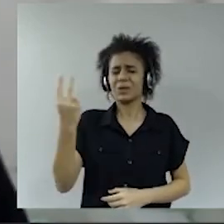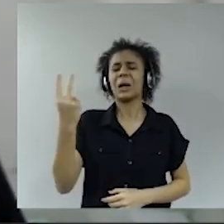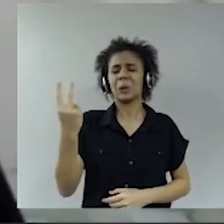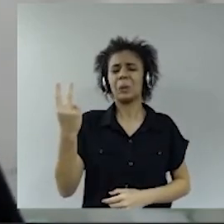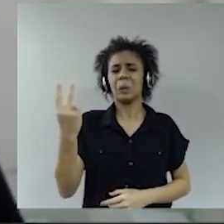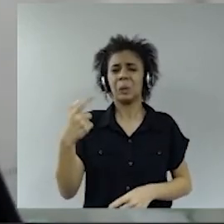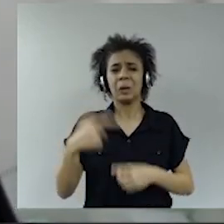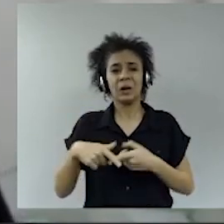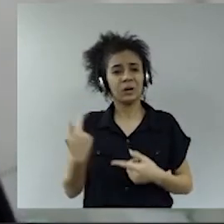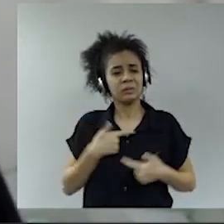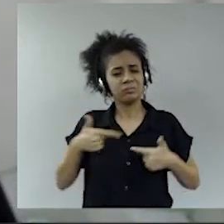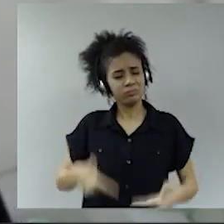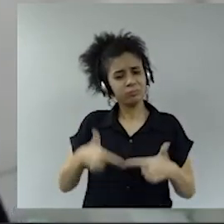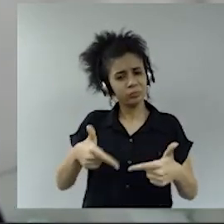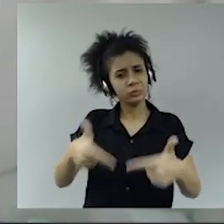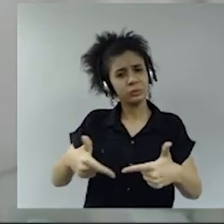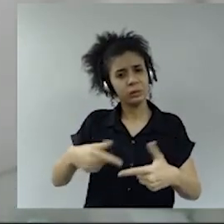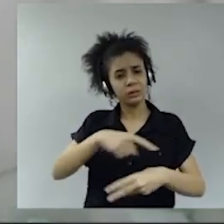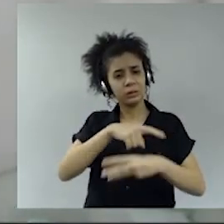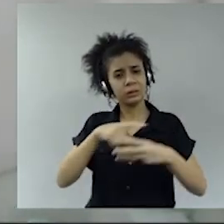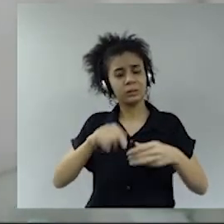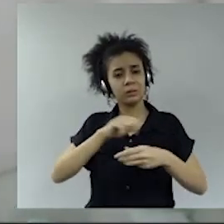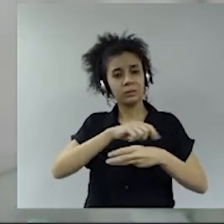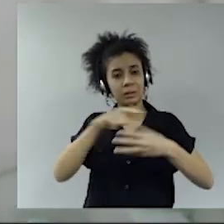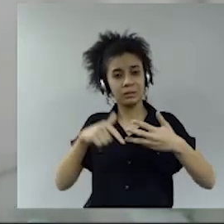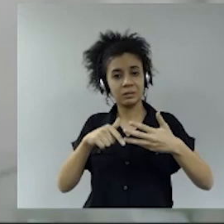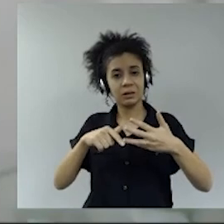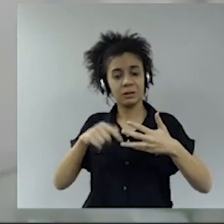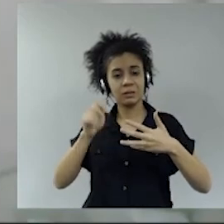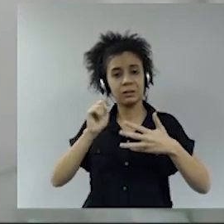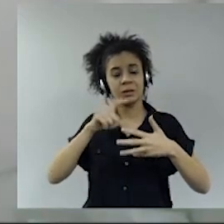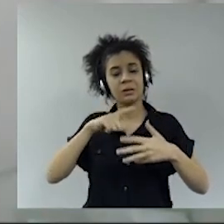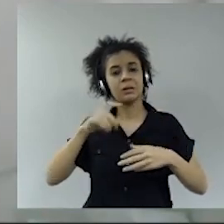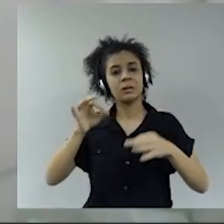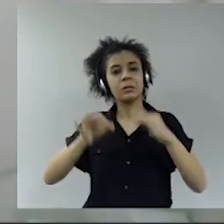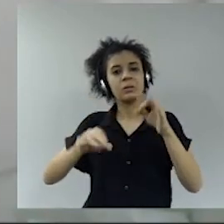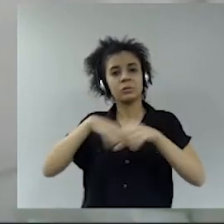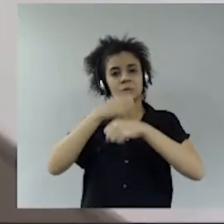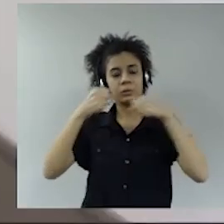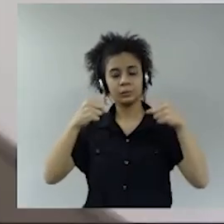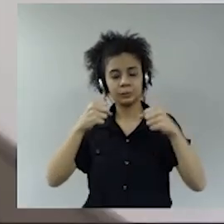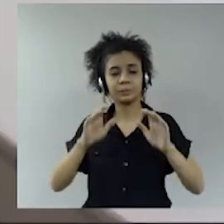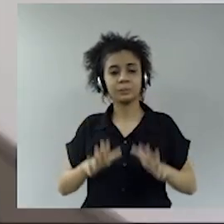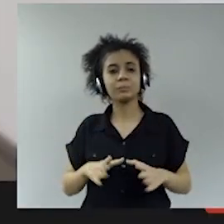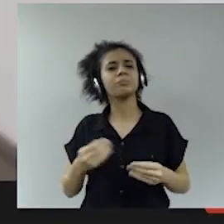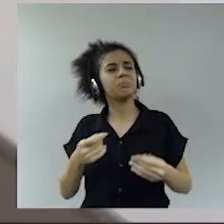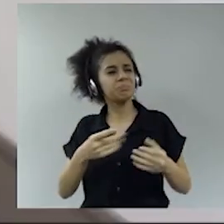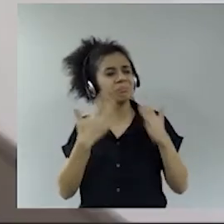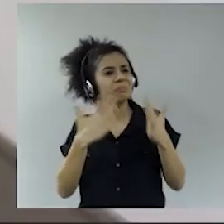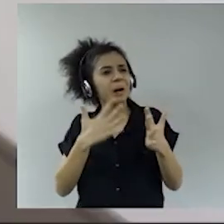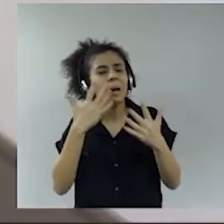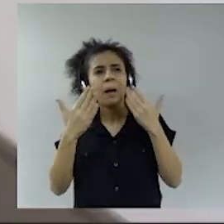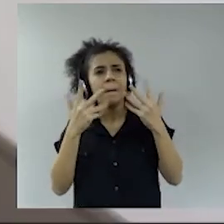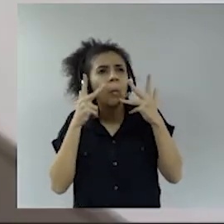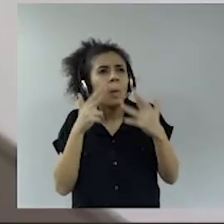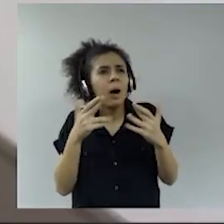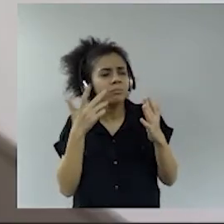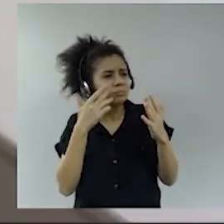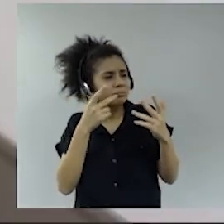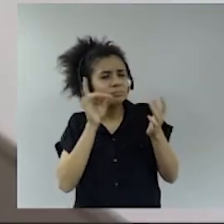nós que militamos na terceira sessão do Superior Tribunal de Justiça. Doutor Reinaldo, uma aula, e eu